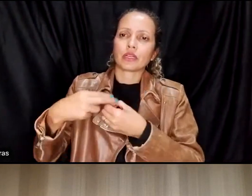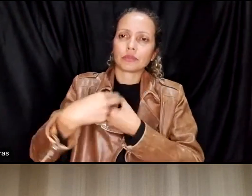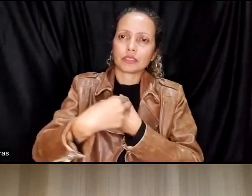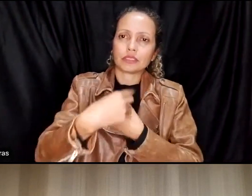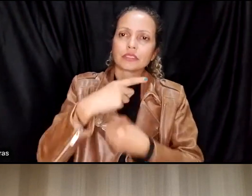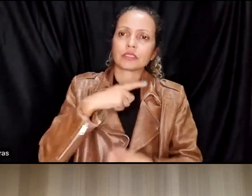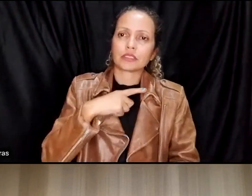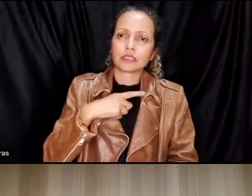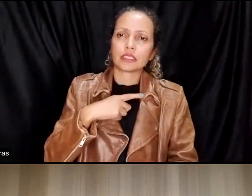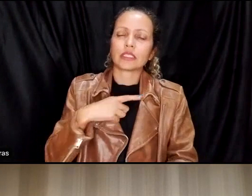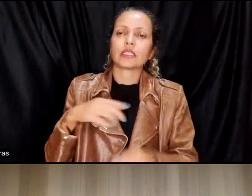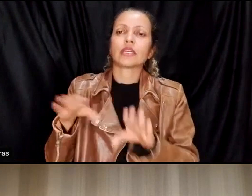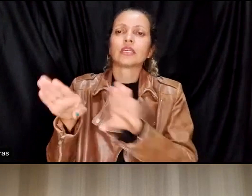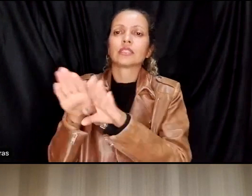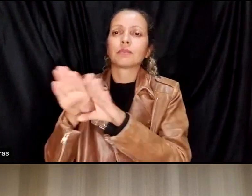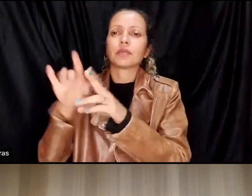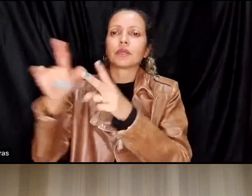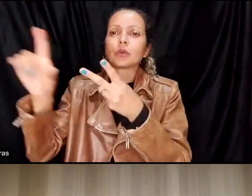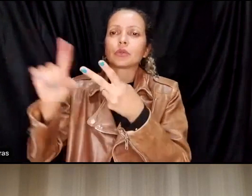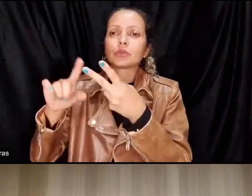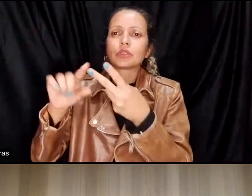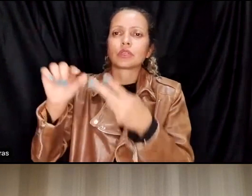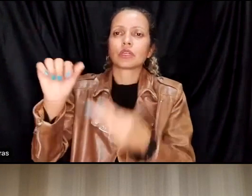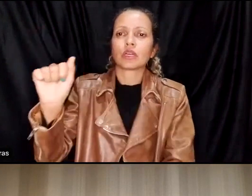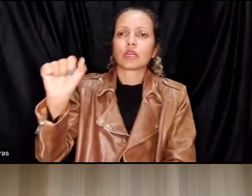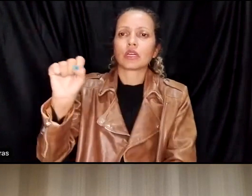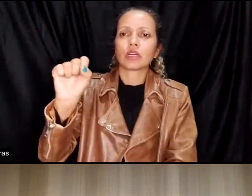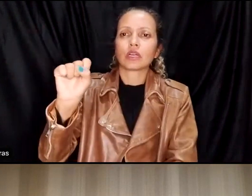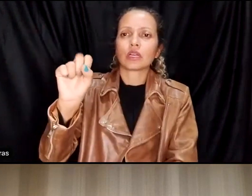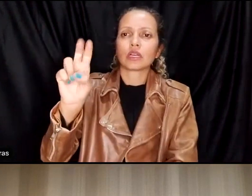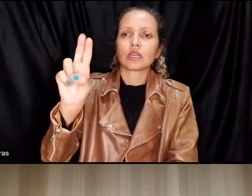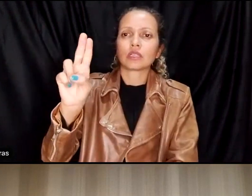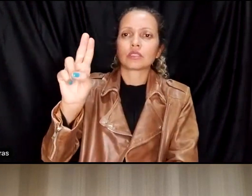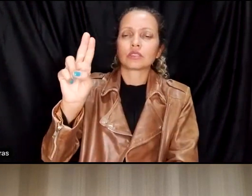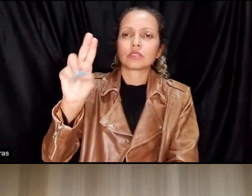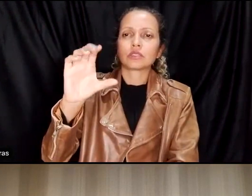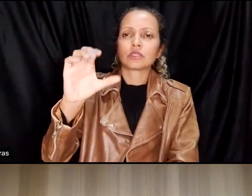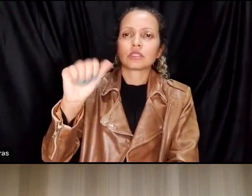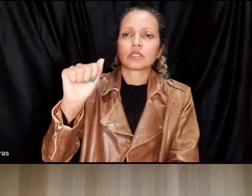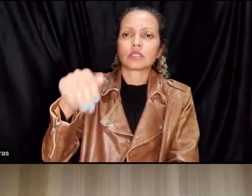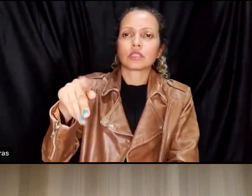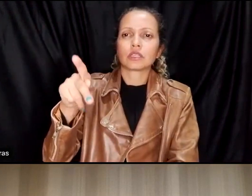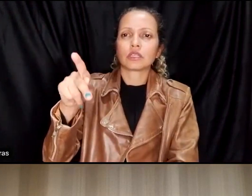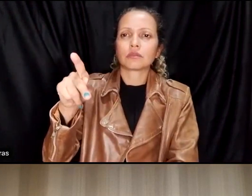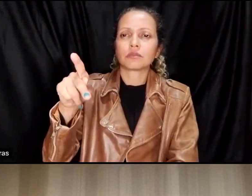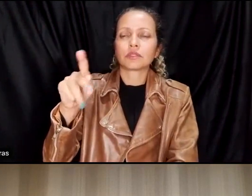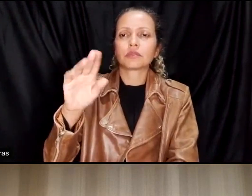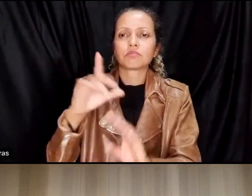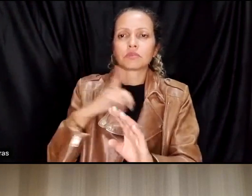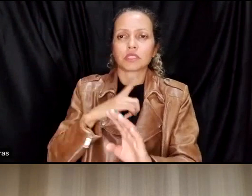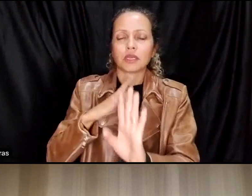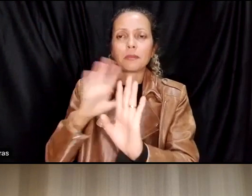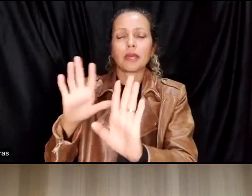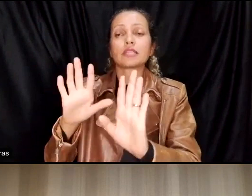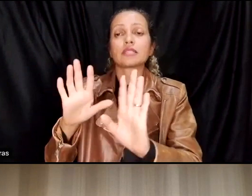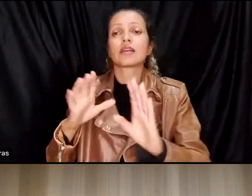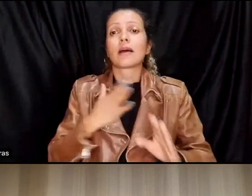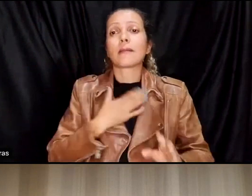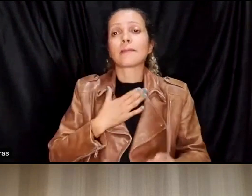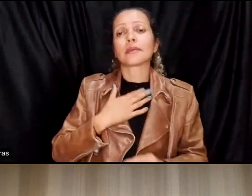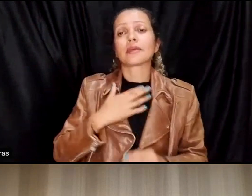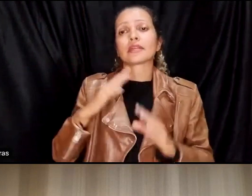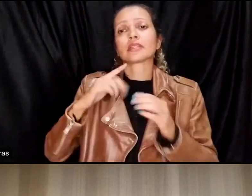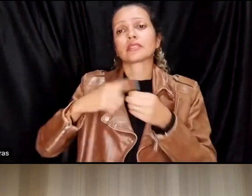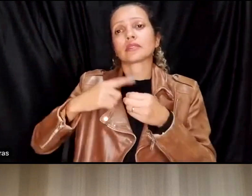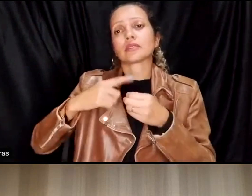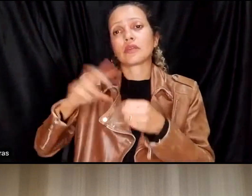também. Mas, por exemplo, assim, no meu município não tem. As crianças têm que se deslocar ainda